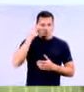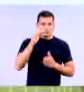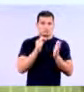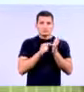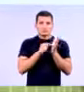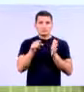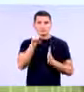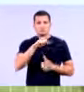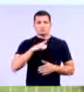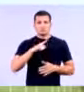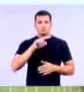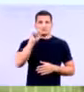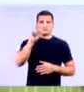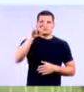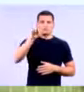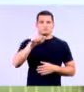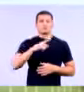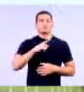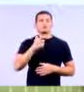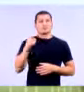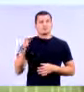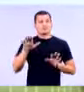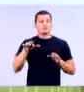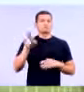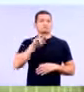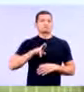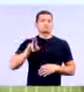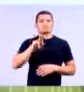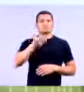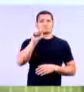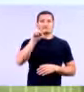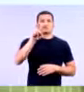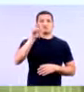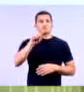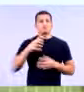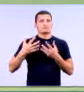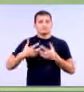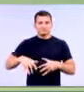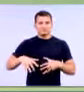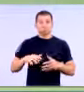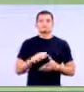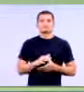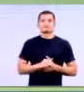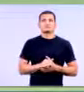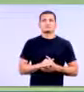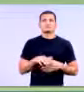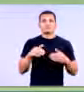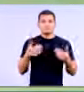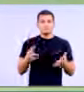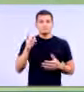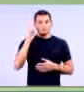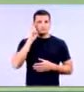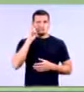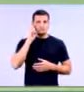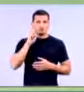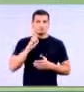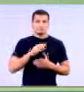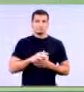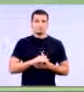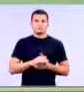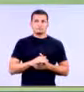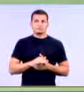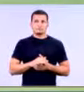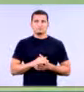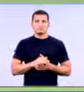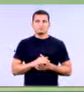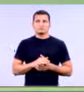no ambiente virtual. Existem outras, mas não são utilizadas no AVA do IFA. Então, lembrem, ainda nós